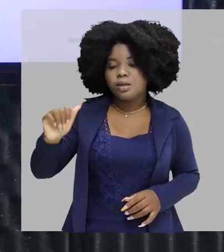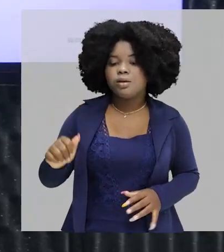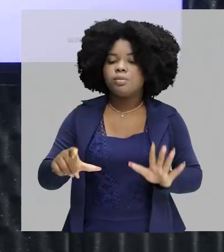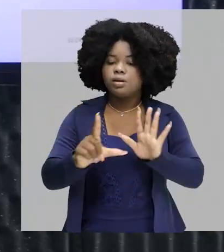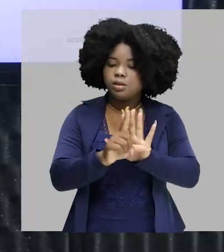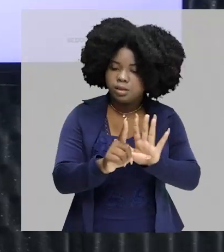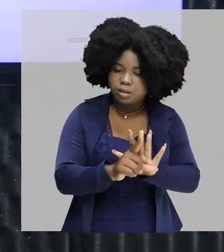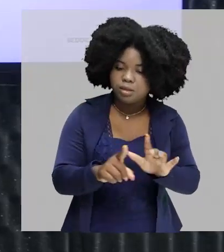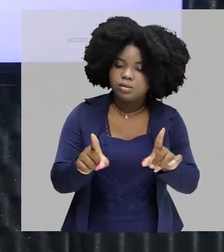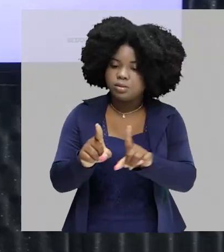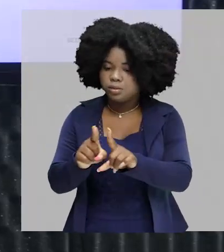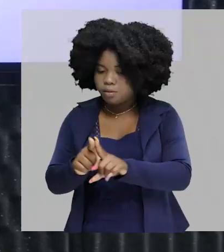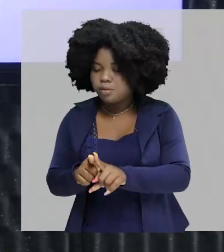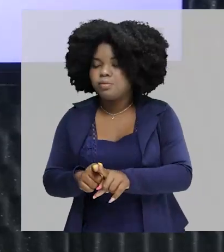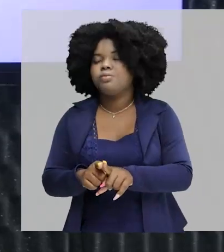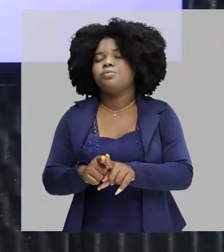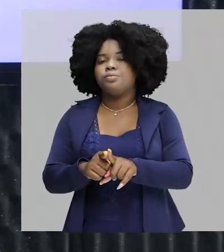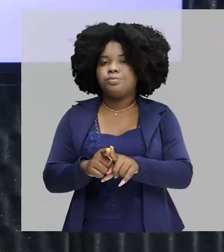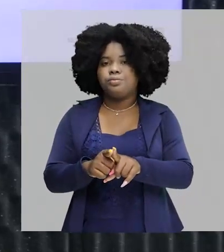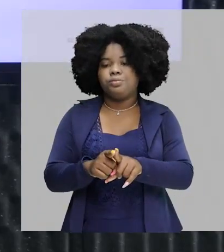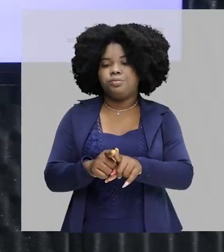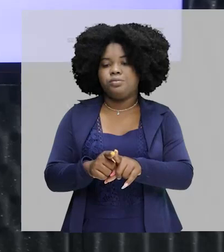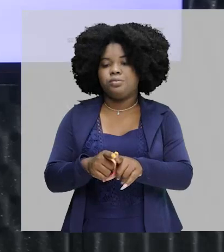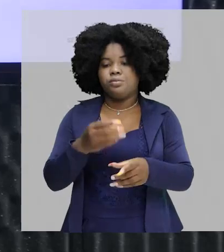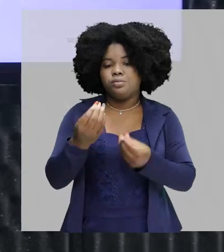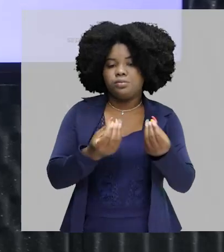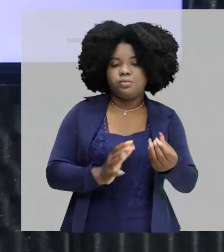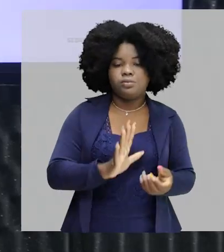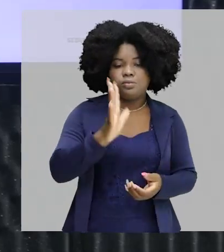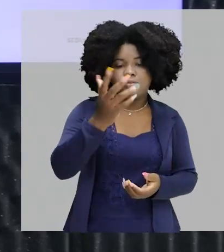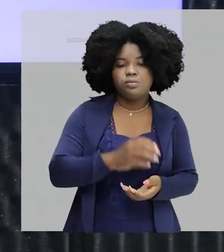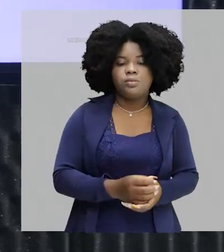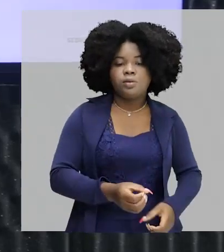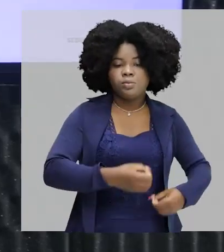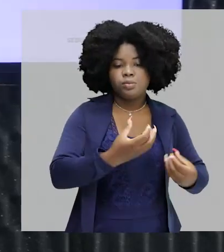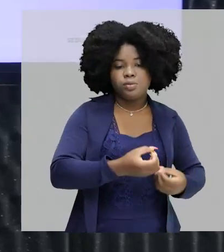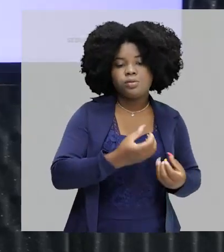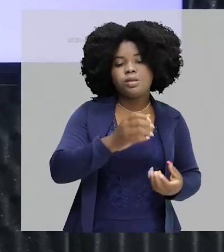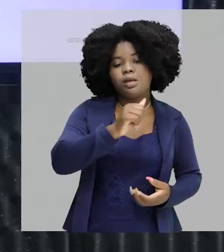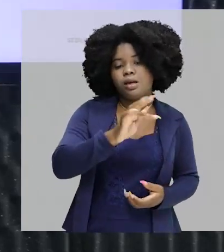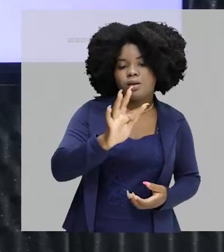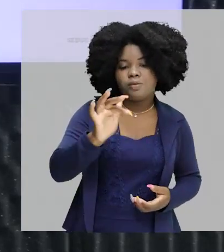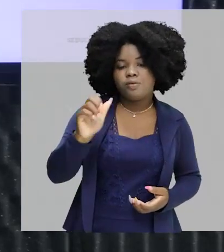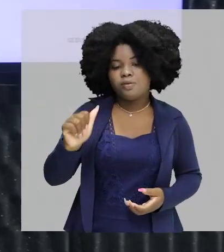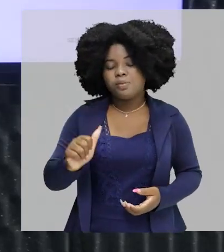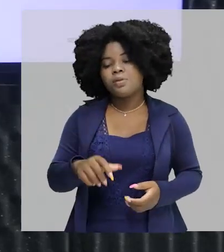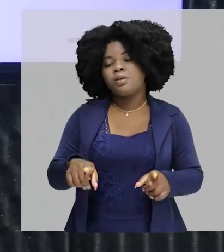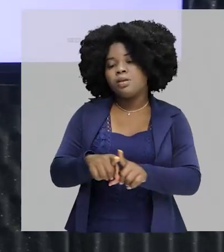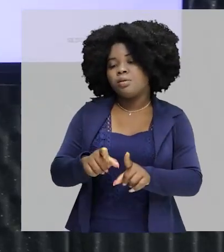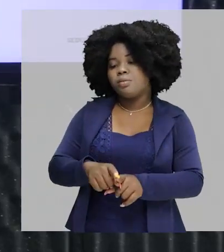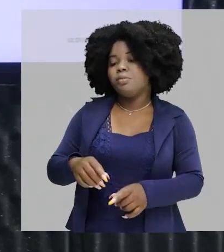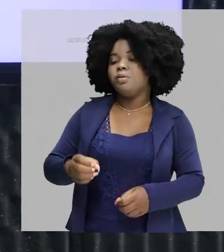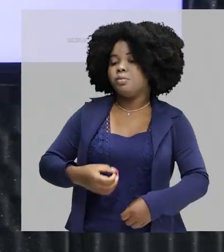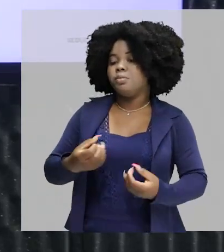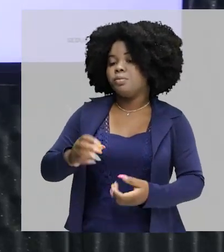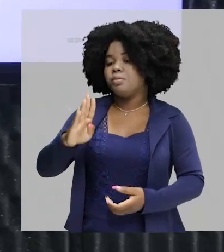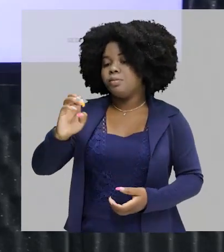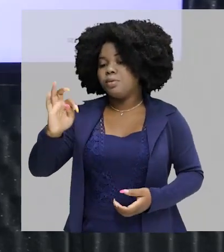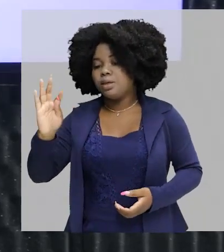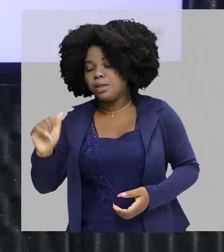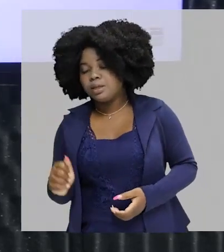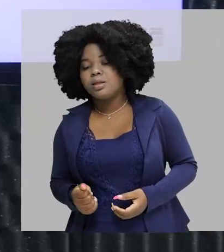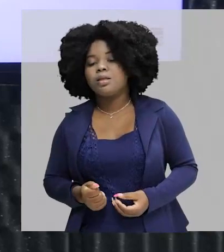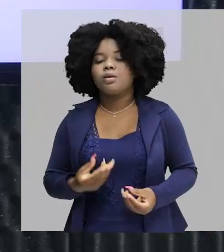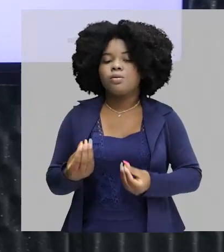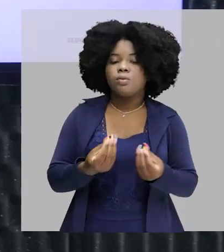da radioatividade, a emissão de partículas alfa, a emissão de partículas beta, as cinéticas